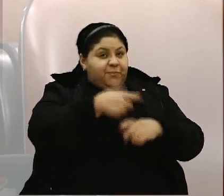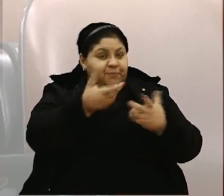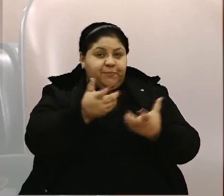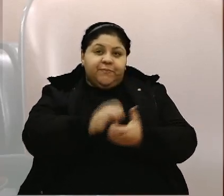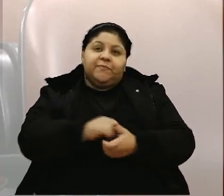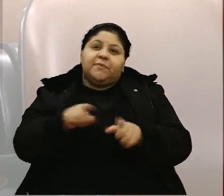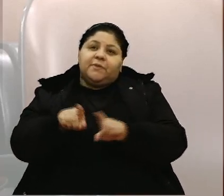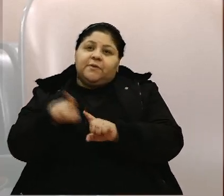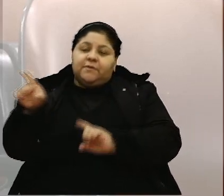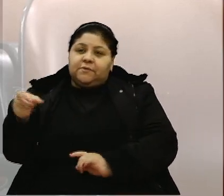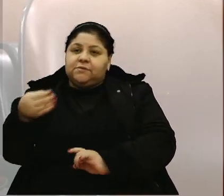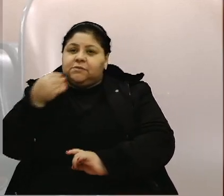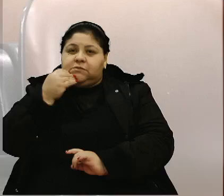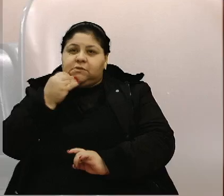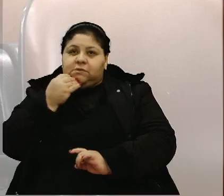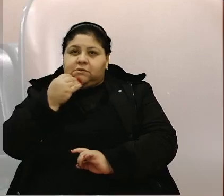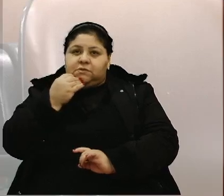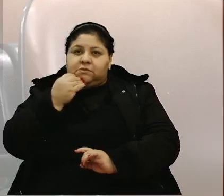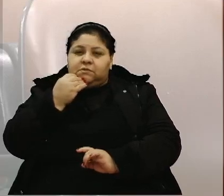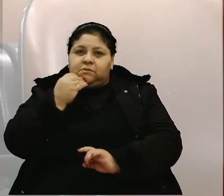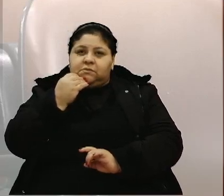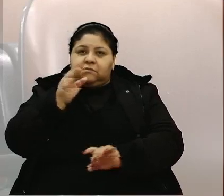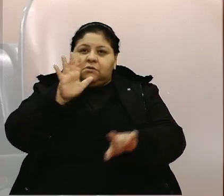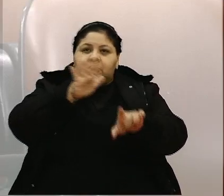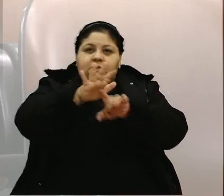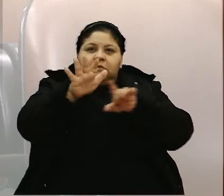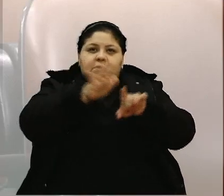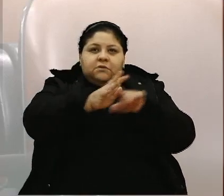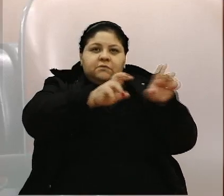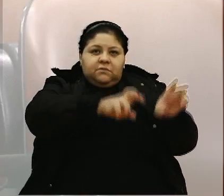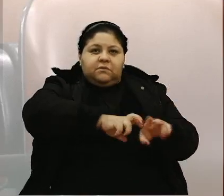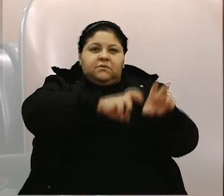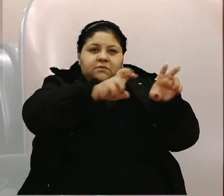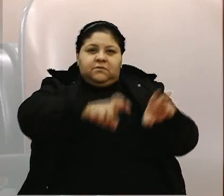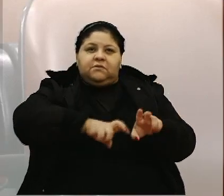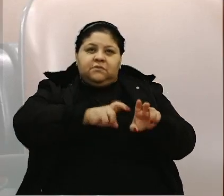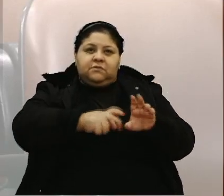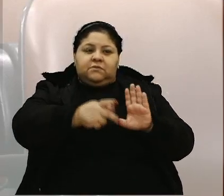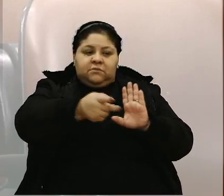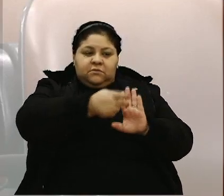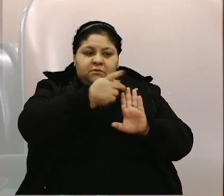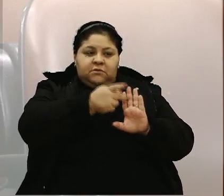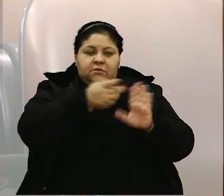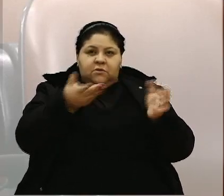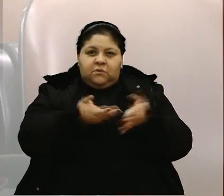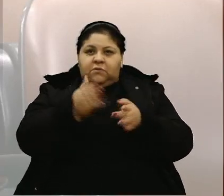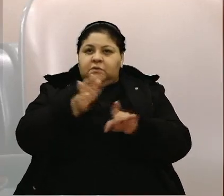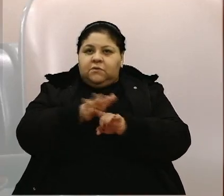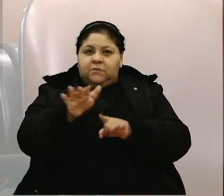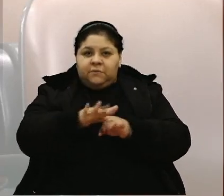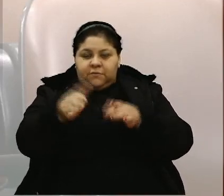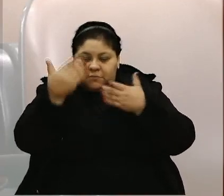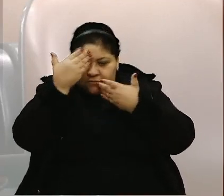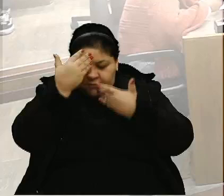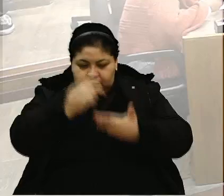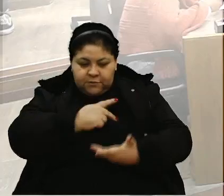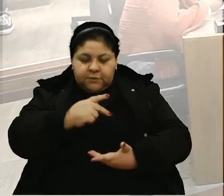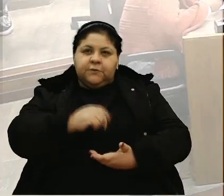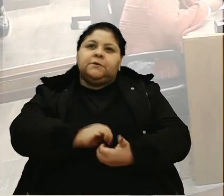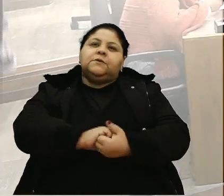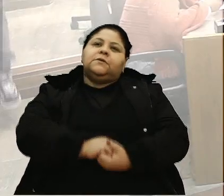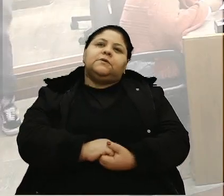também aproveitei e trazer algumas demandas lá de Fazenda Souza, onde estarei protocolando hoje essas demandas. Obrigado, presidente.